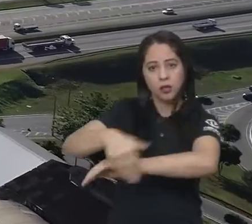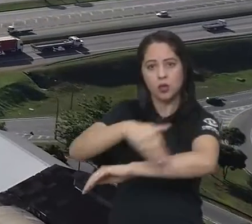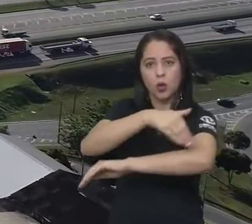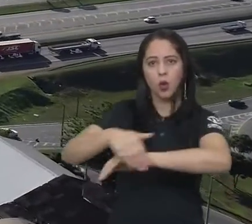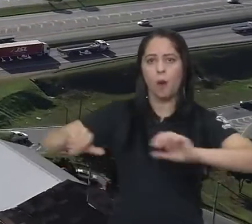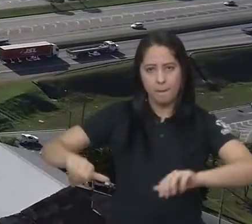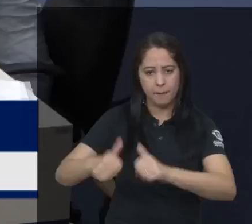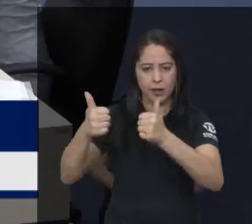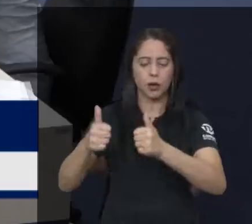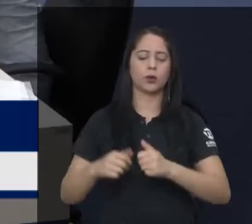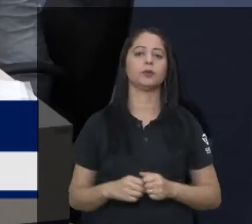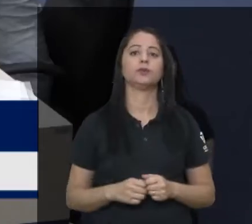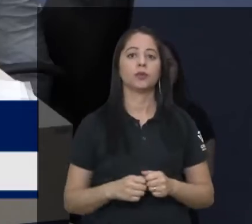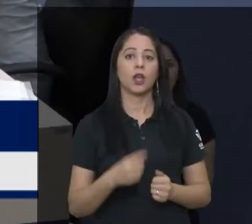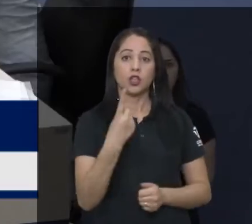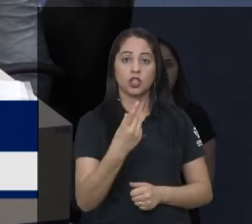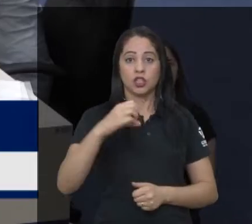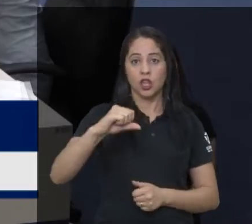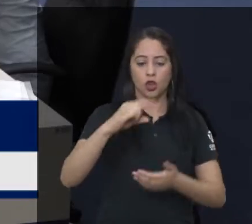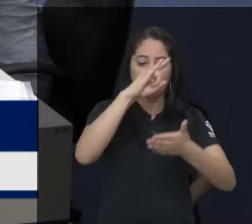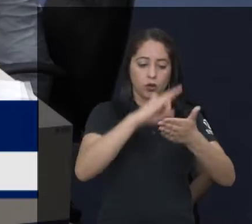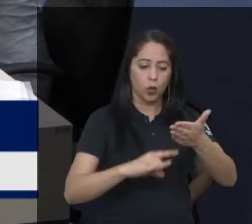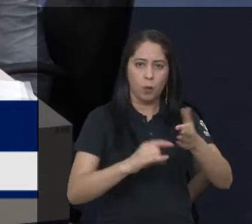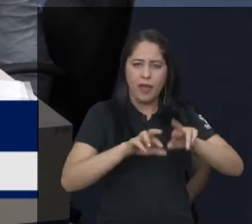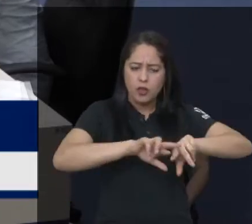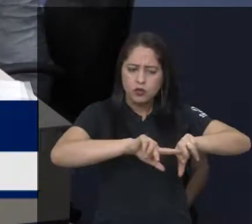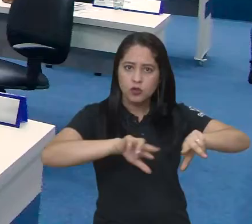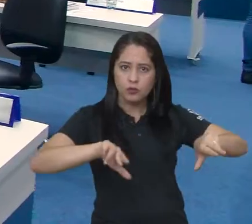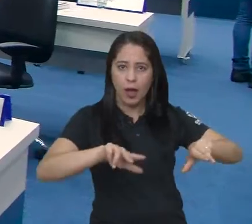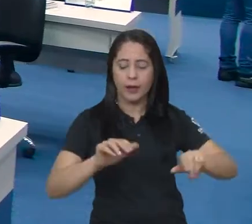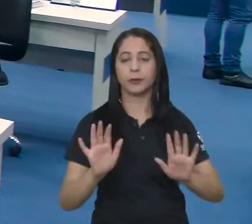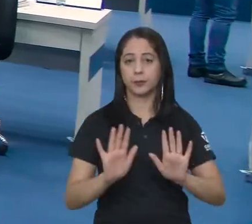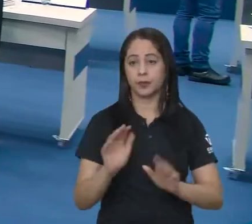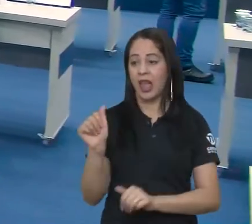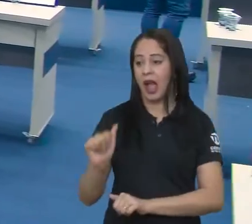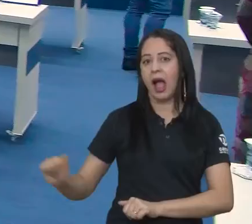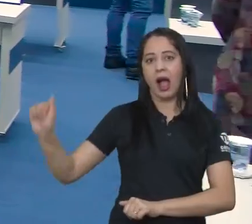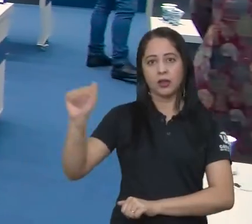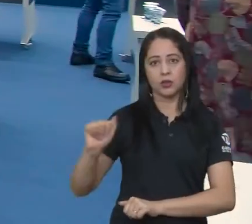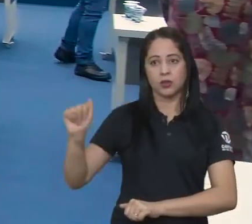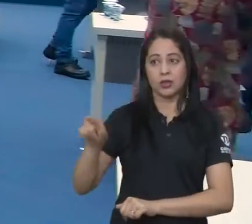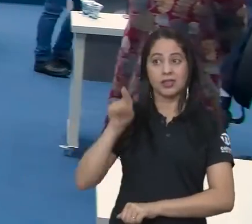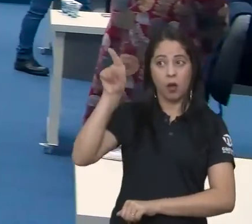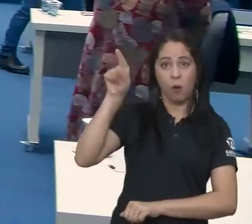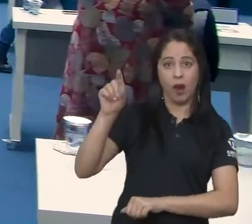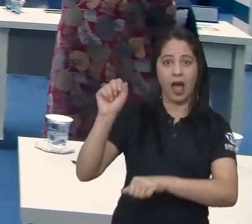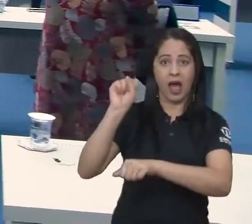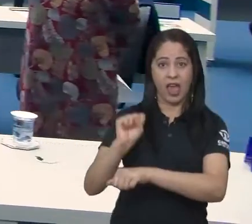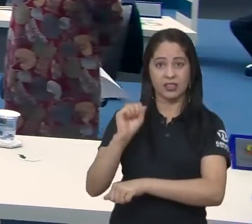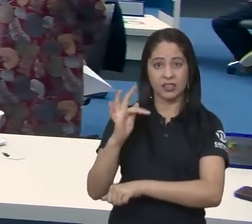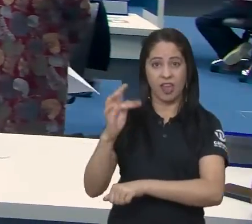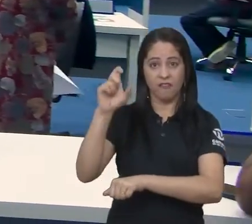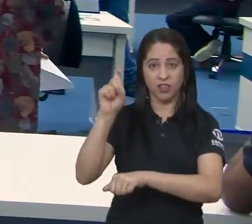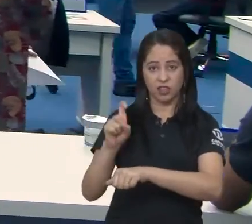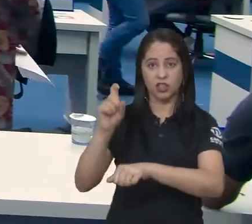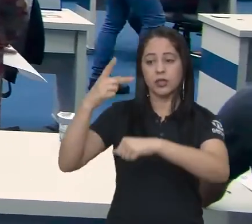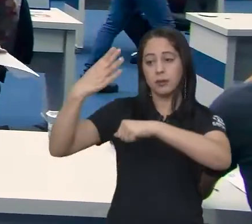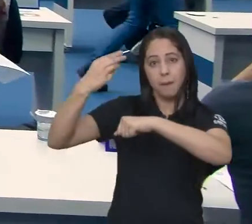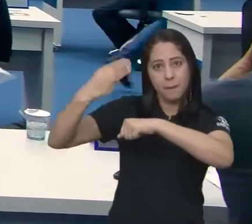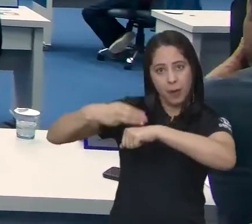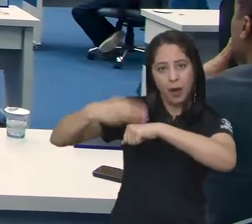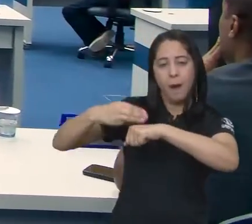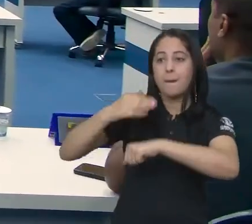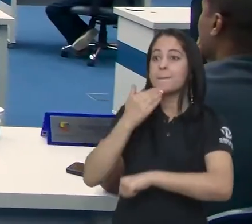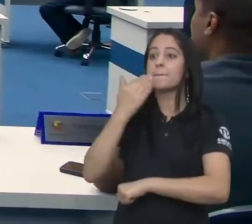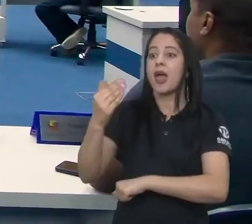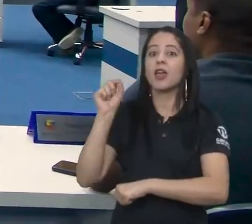melhorias viárias. Entre os 19 documentos diversos, a Associação Território São Francisco Xavier requer medidas